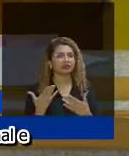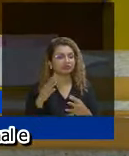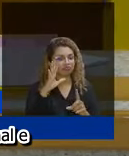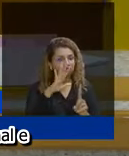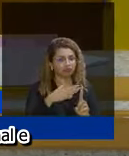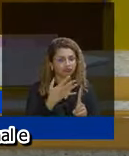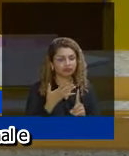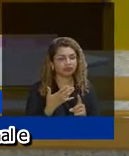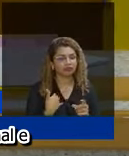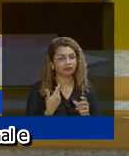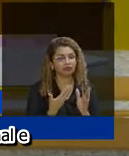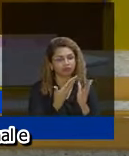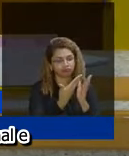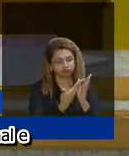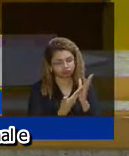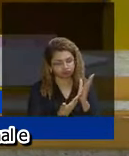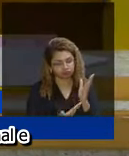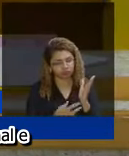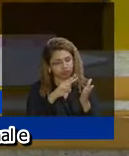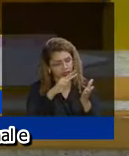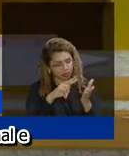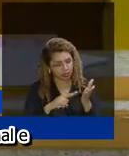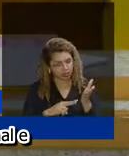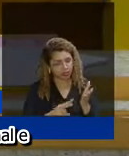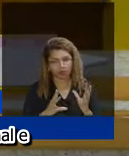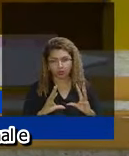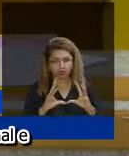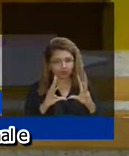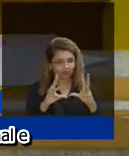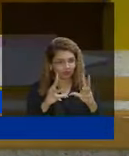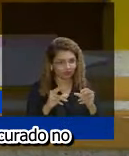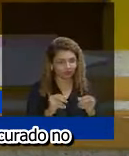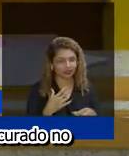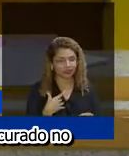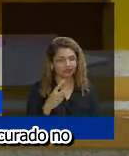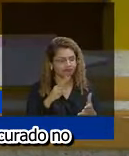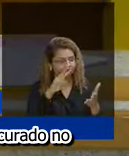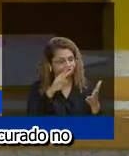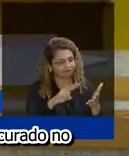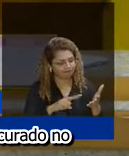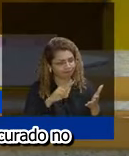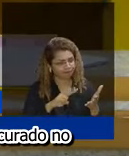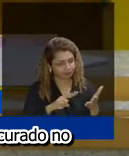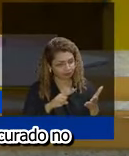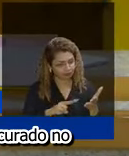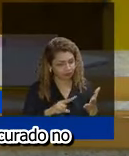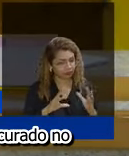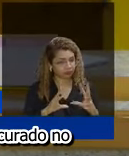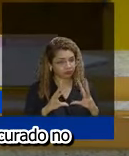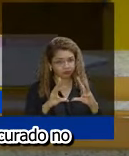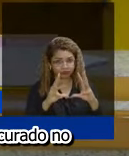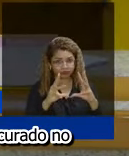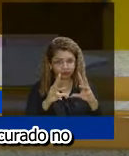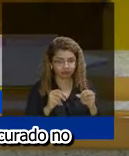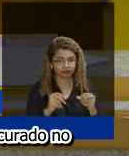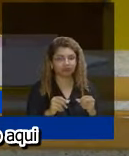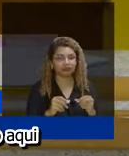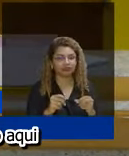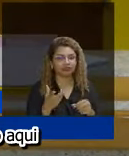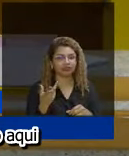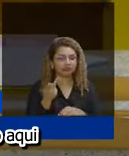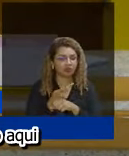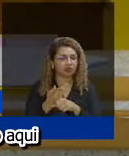vou fazer a leitura completa. Revi lá o processo original e, em homenagem à presença deles e eles terem me procurado